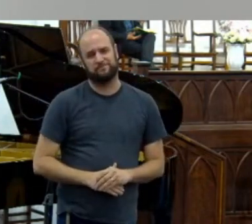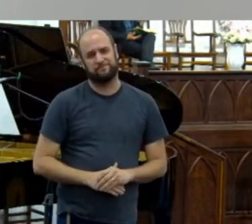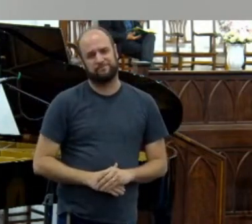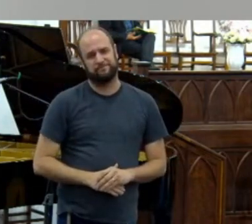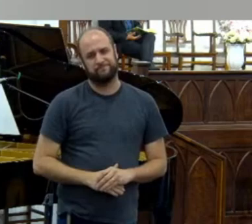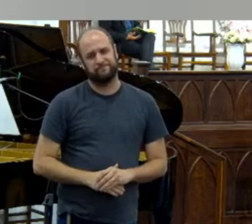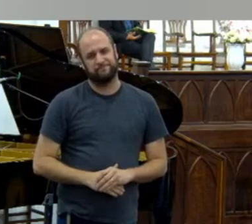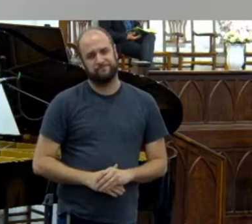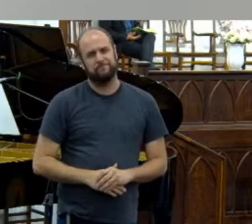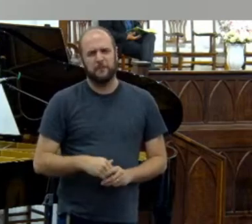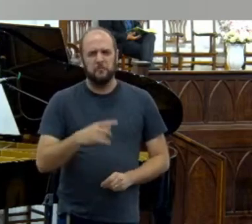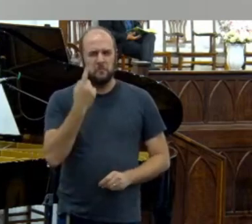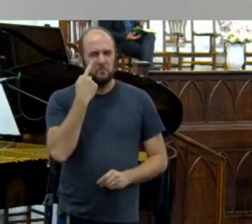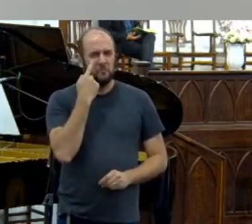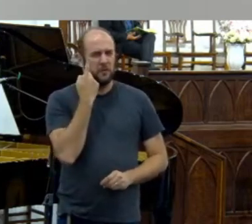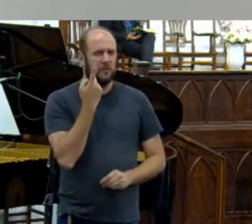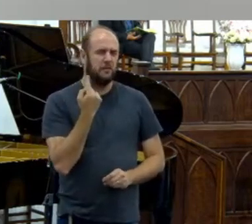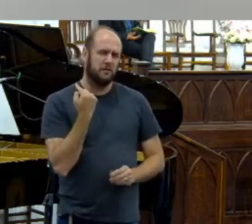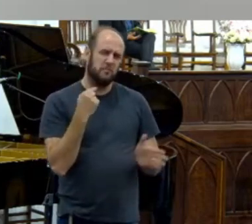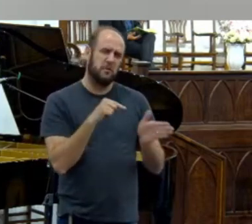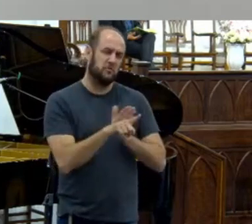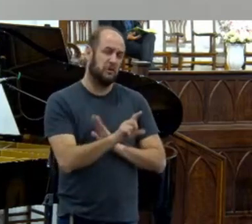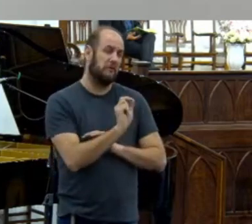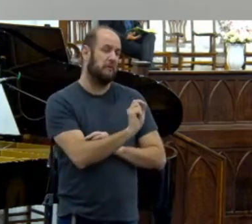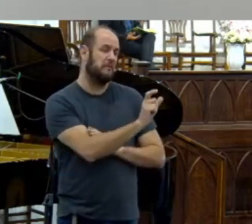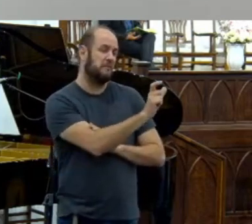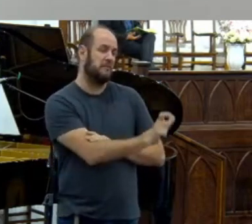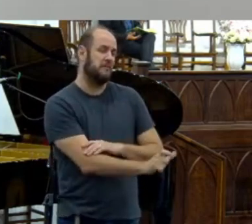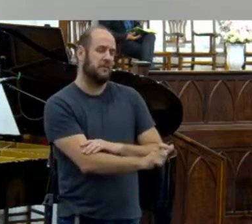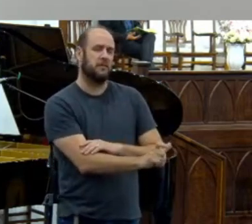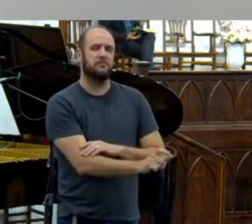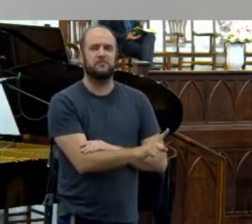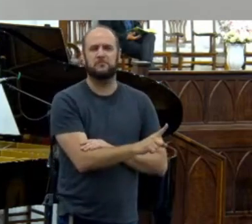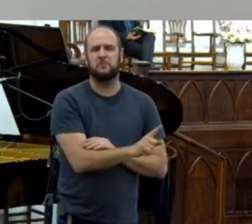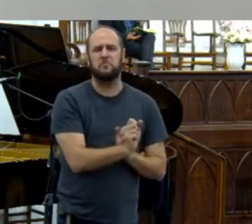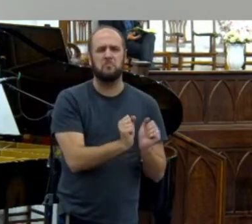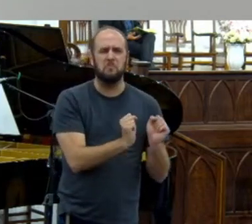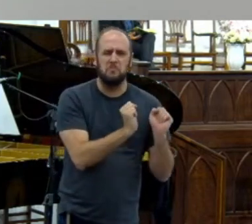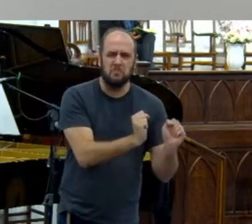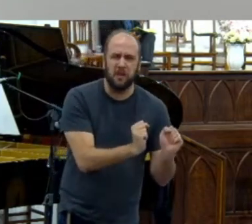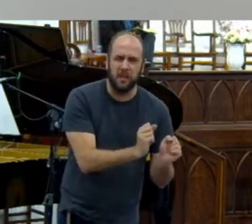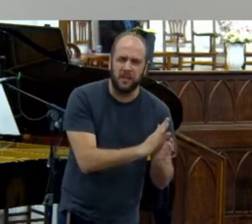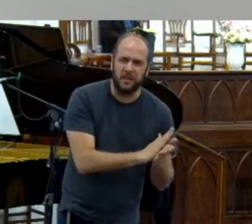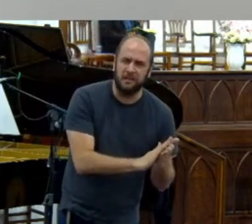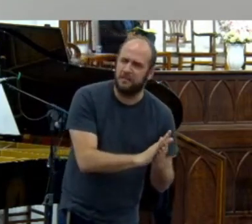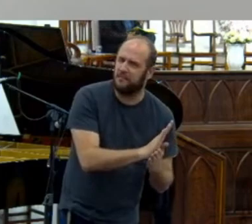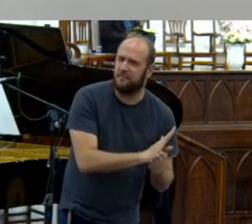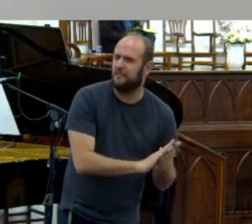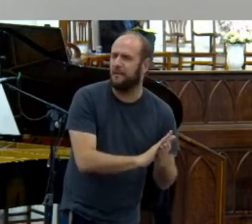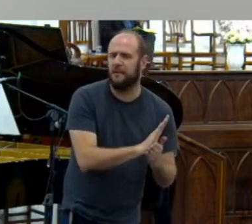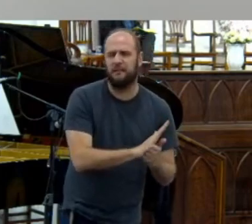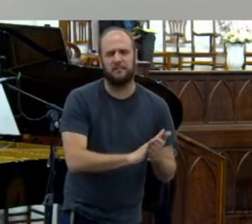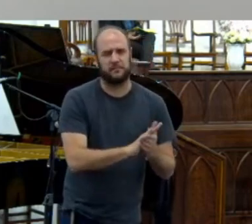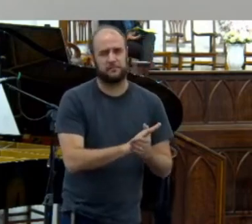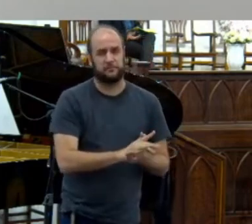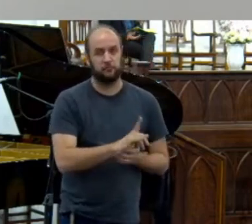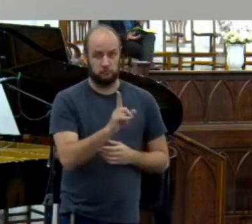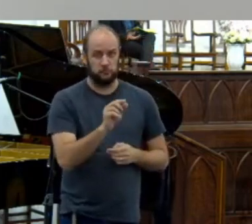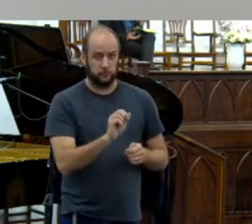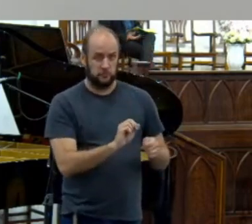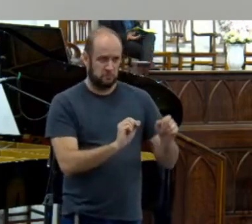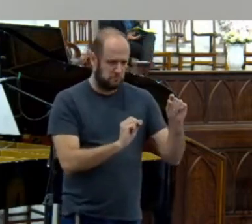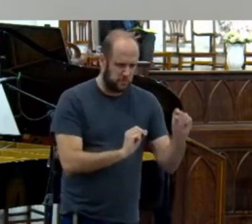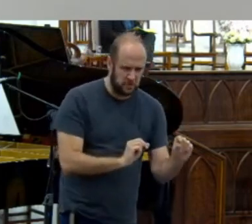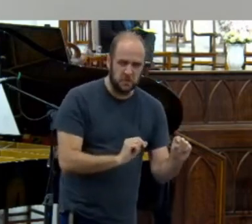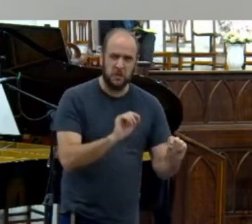Terceira vez a pergunta: quem és tu, homem? Tu és impotente. Se tu és criatura, tu és